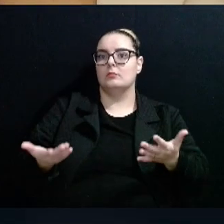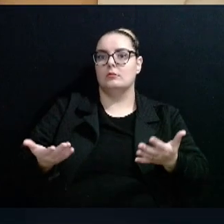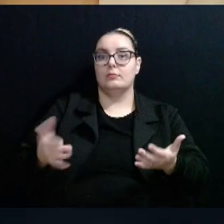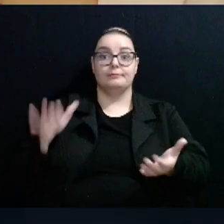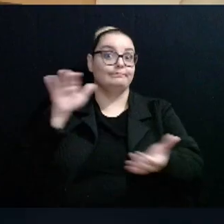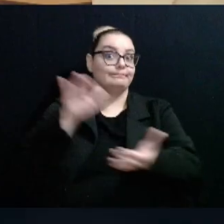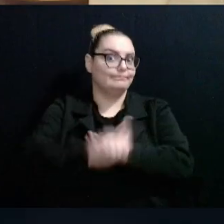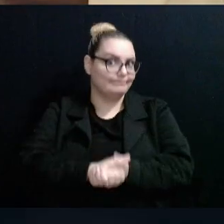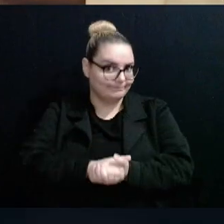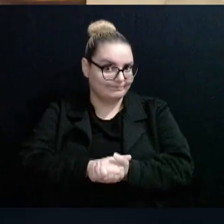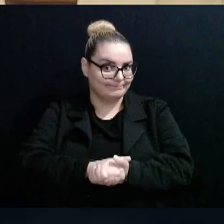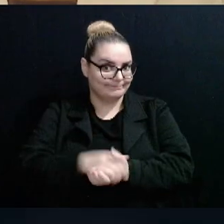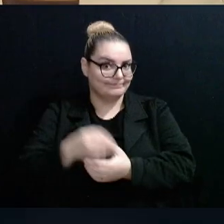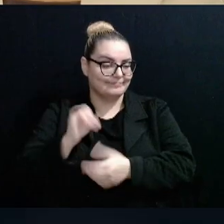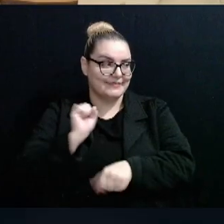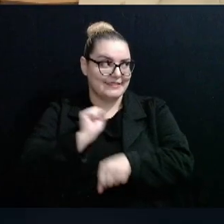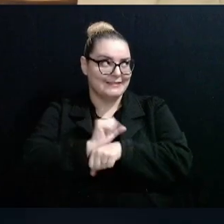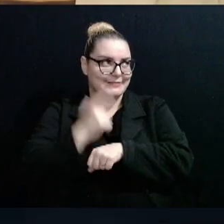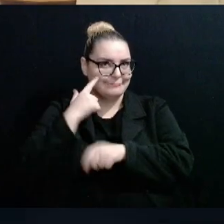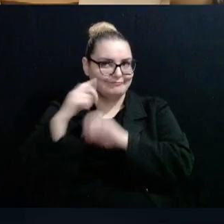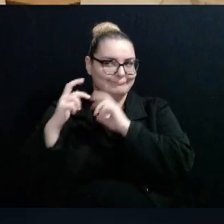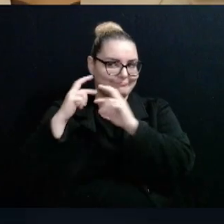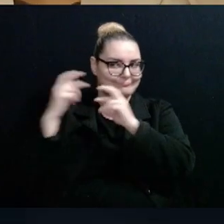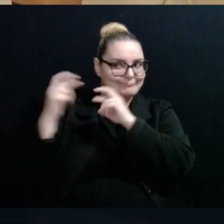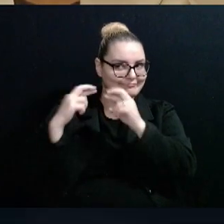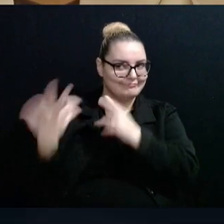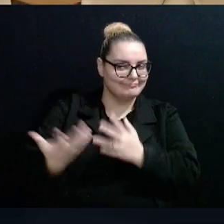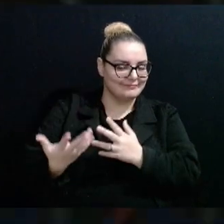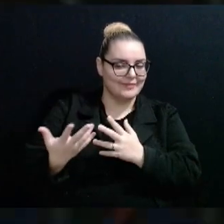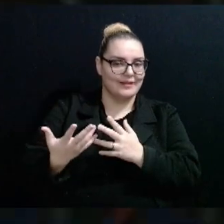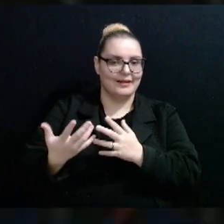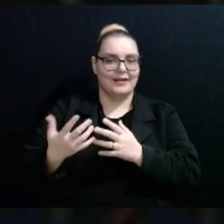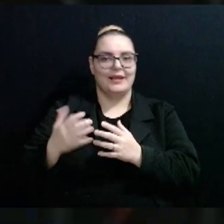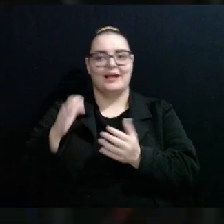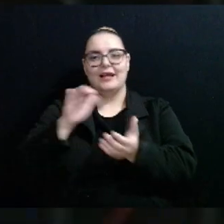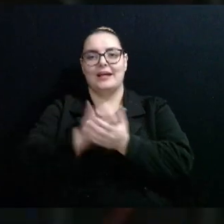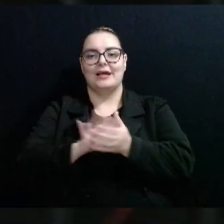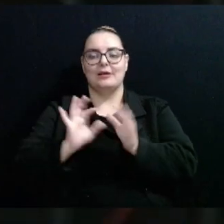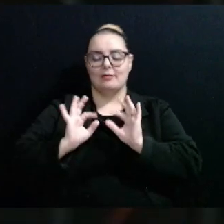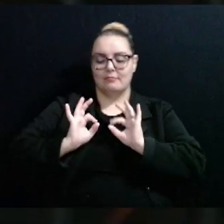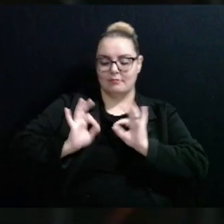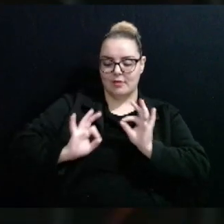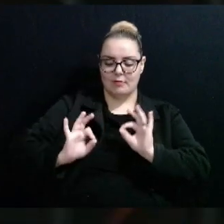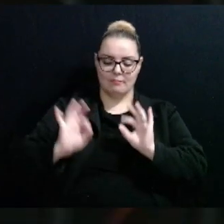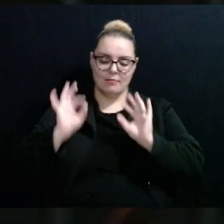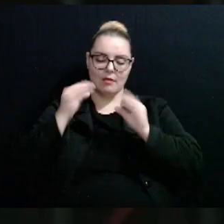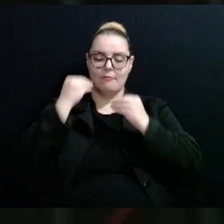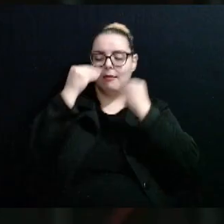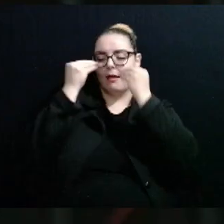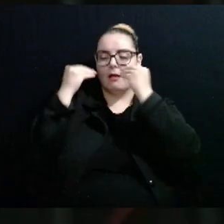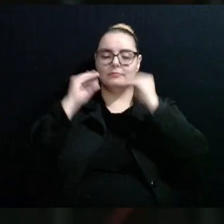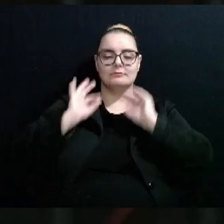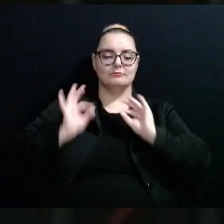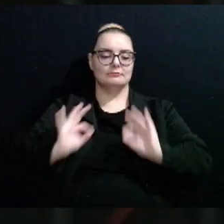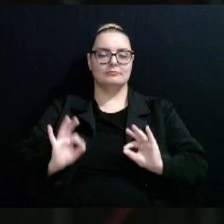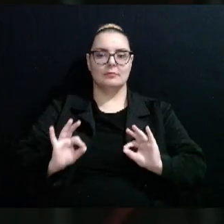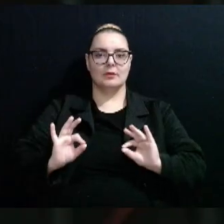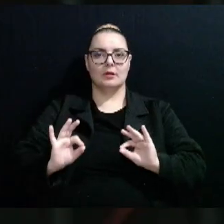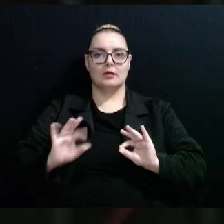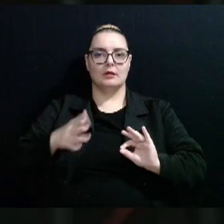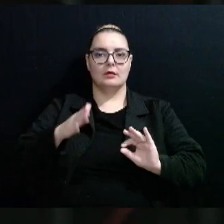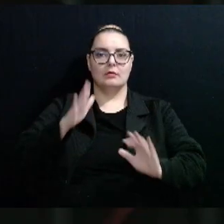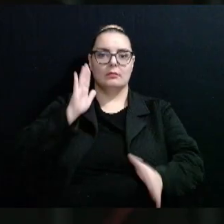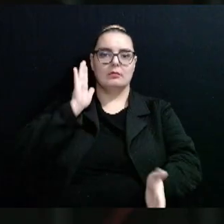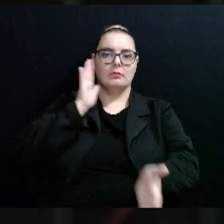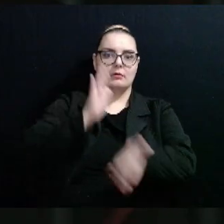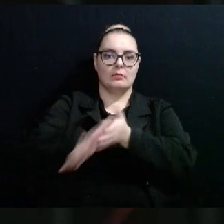parar para analisar casamento, todo mundo entra lá, né, vestidinho, arrumadinho, bonitinho, e quando sai do casamento, a